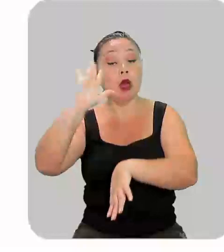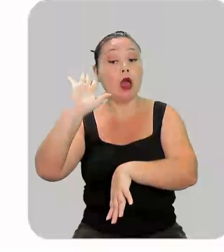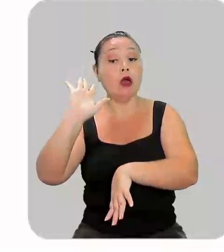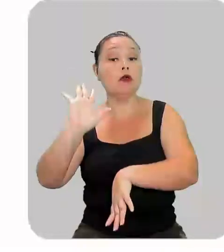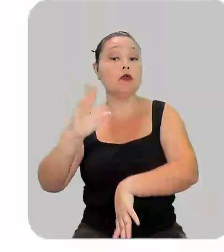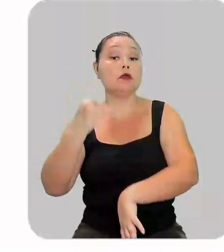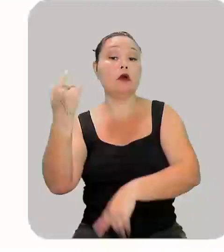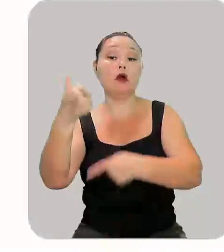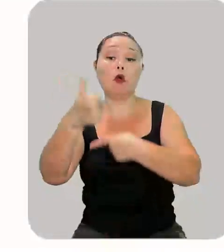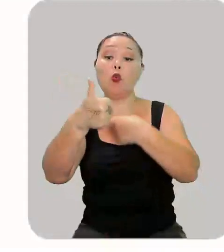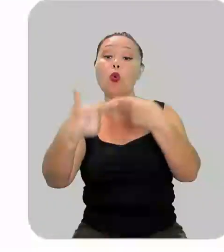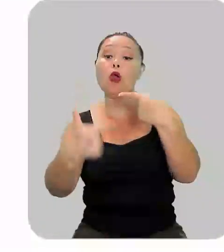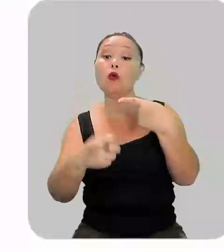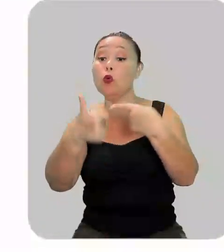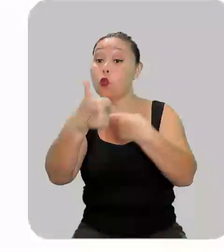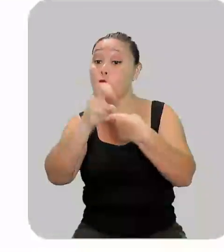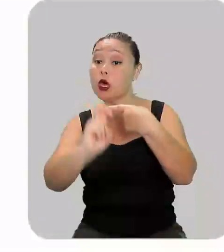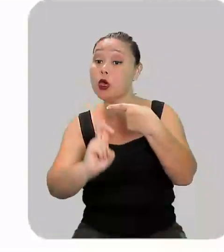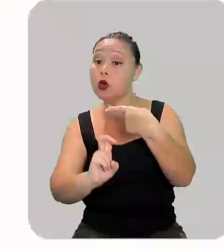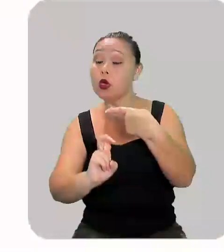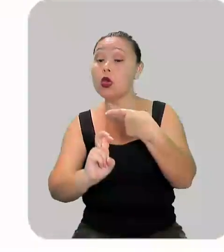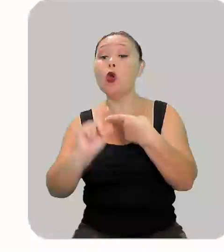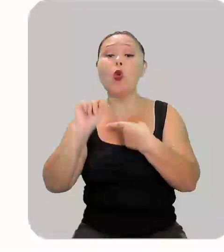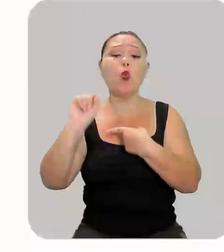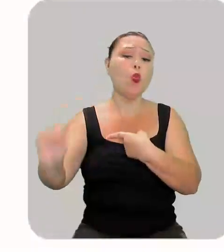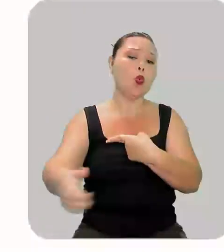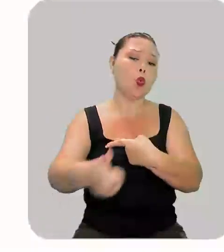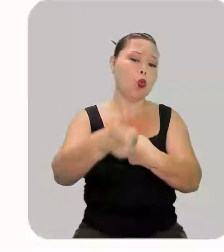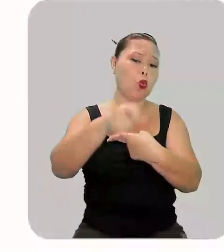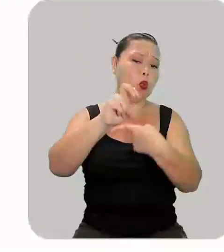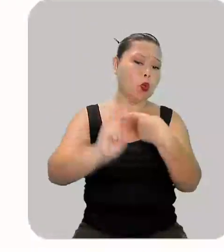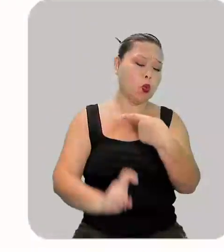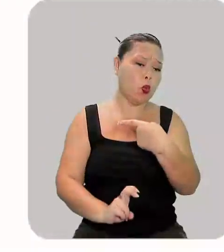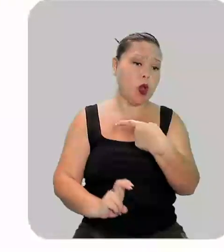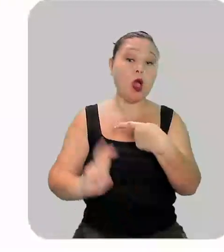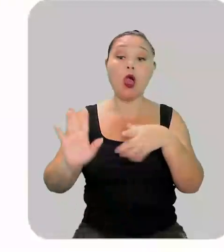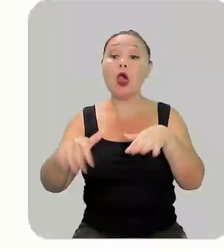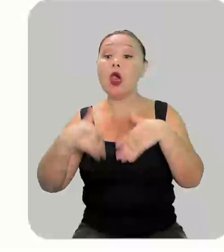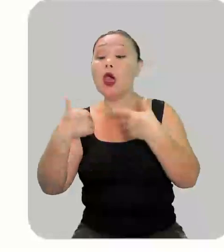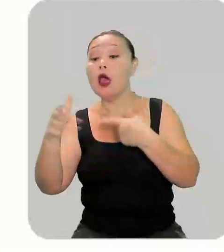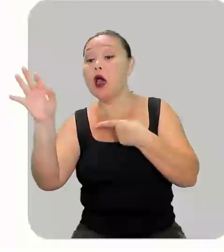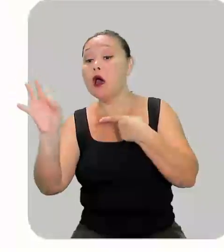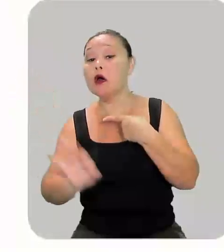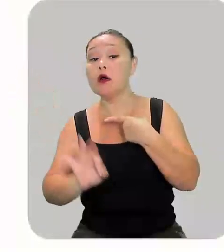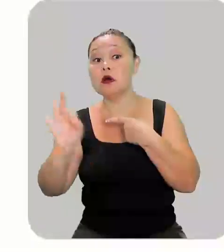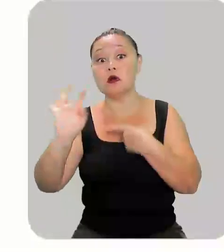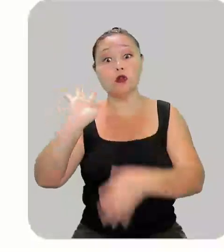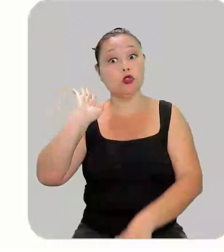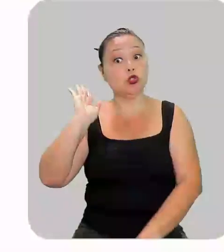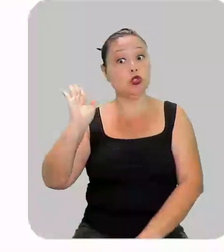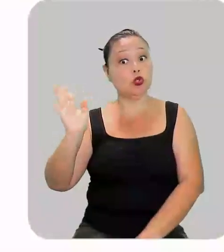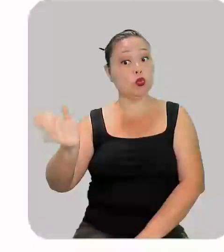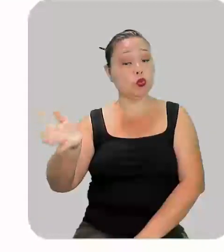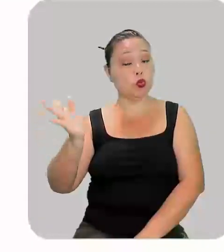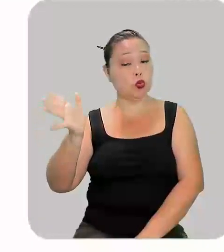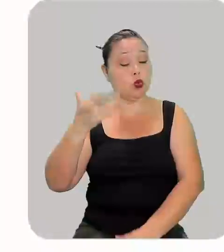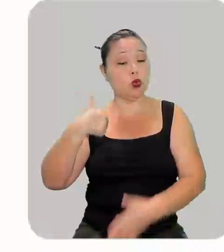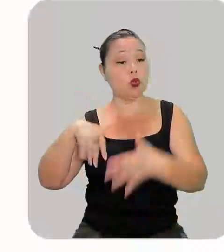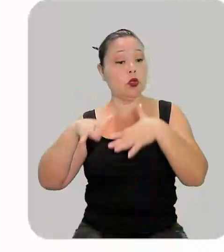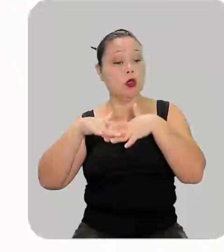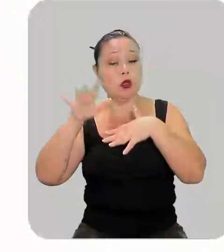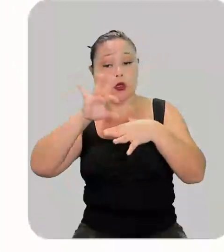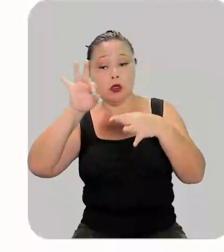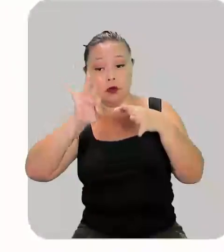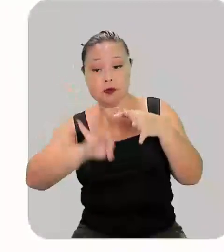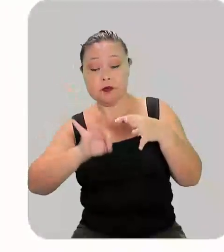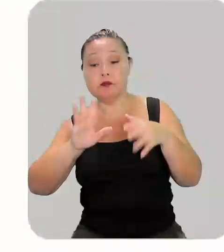que ele vai gastar com o transporte. E o que é 1/5? Você sabe? Em percentual? Já colocamos lá na